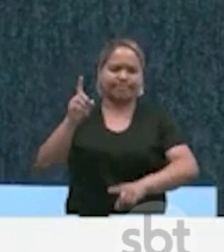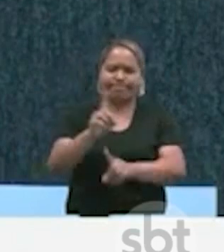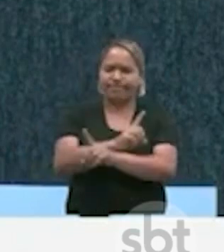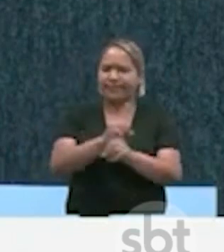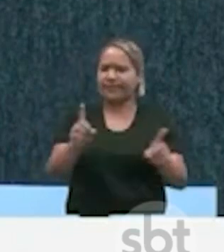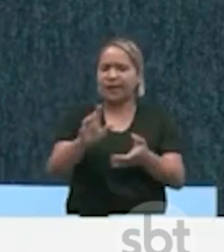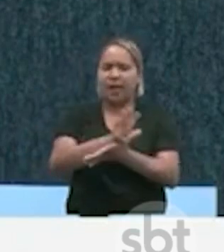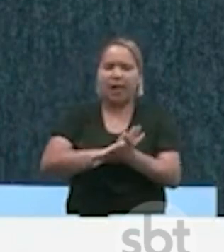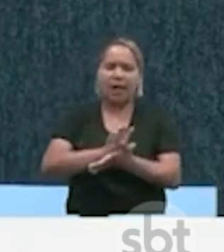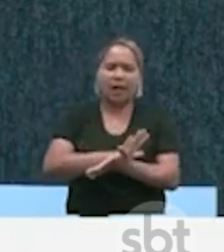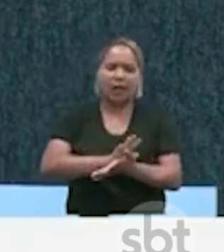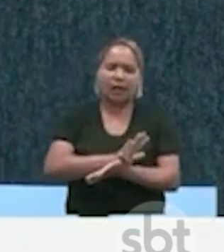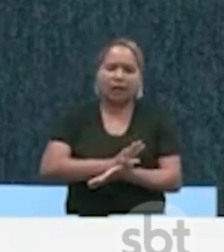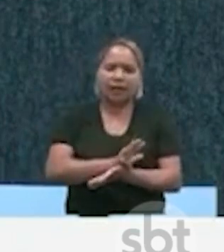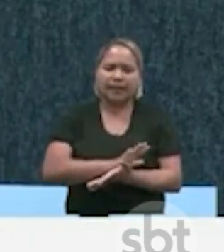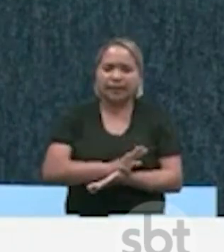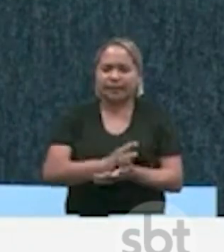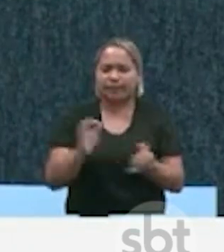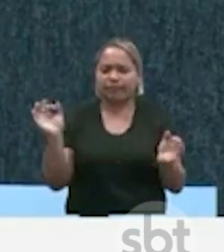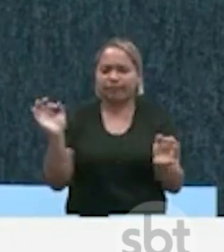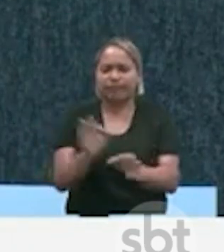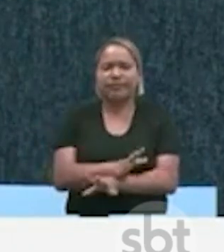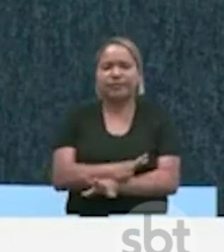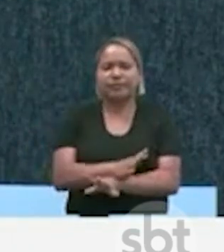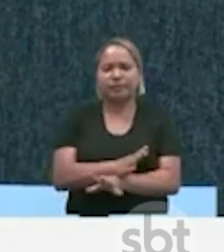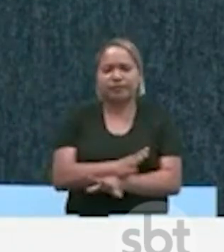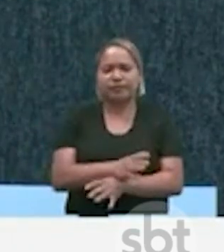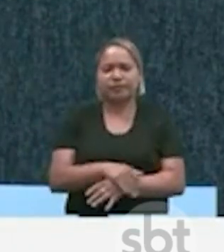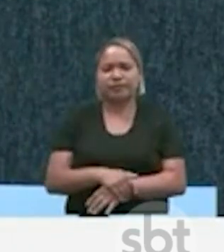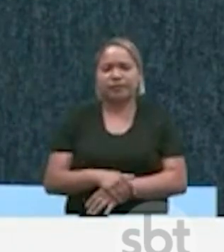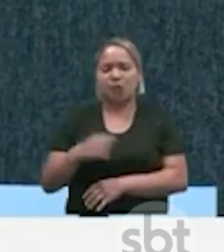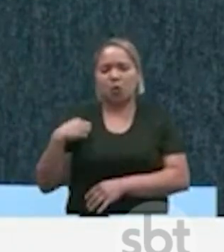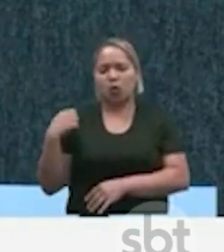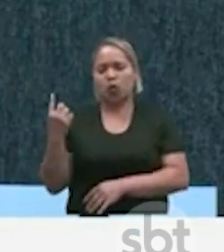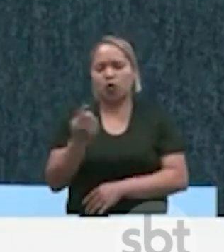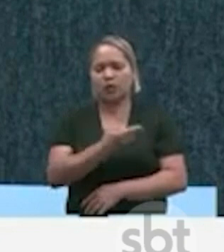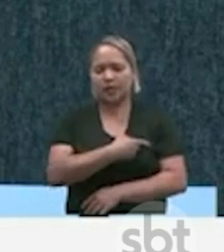inabalada restou Nossa democracia